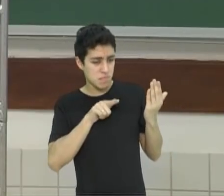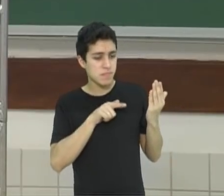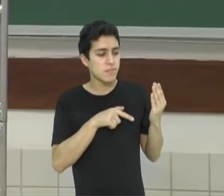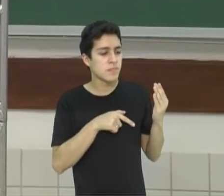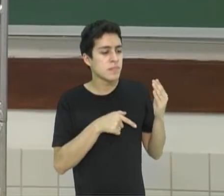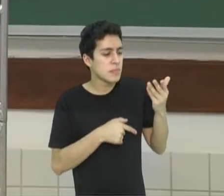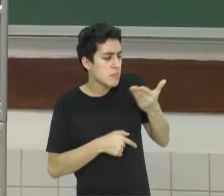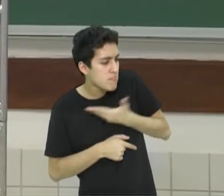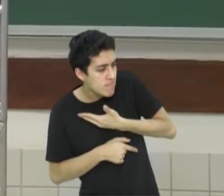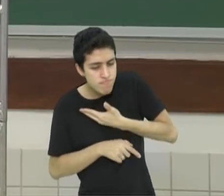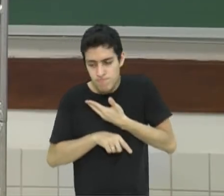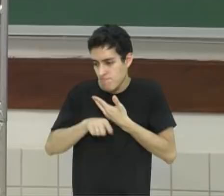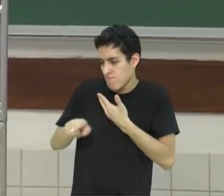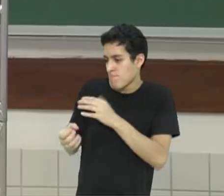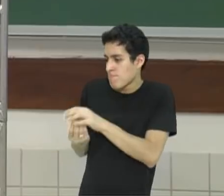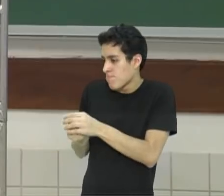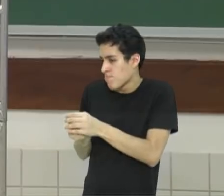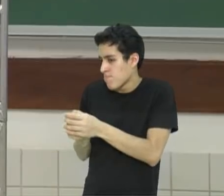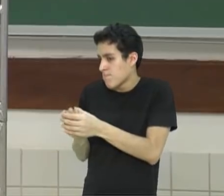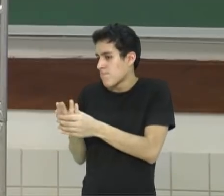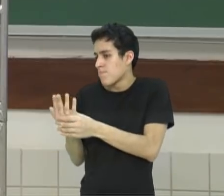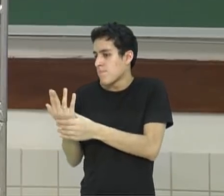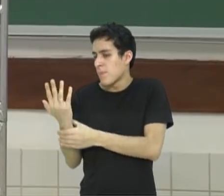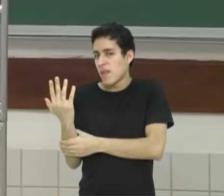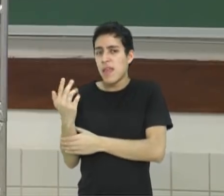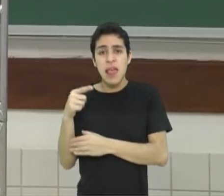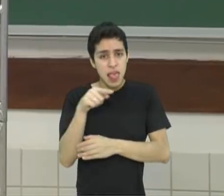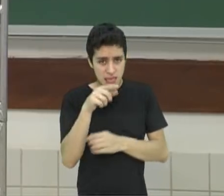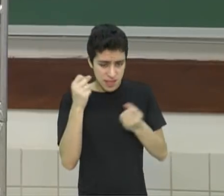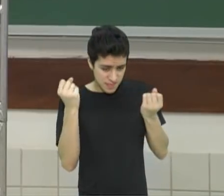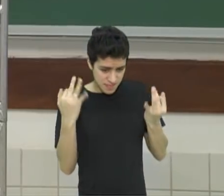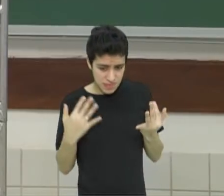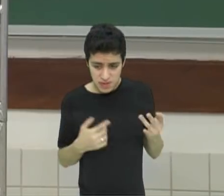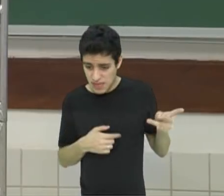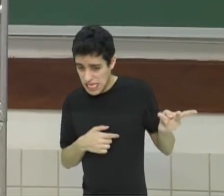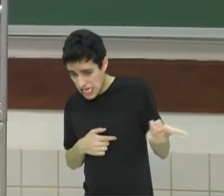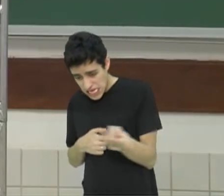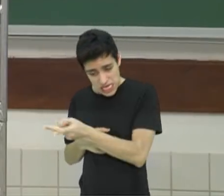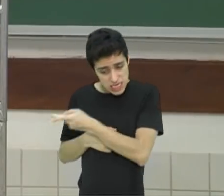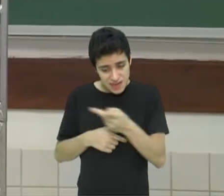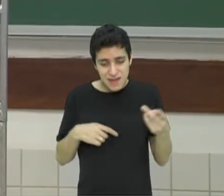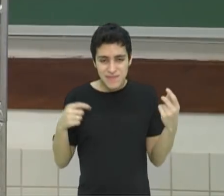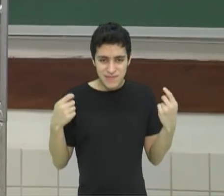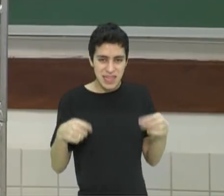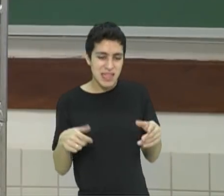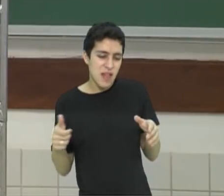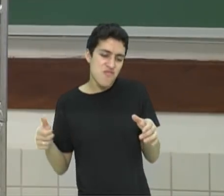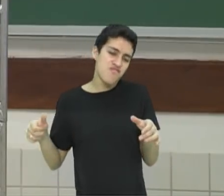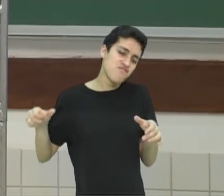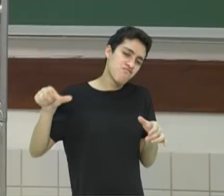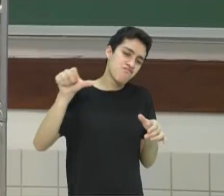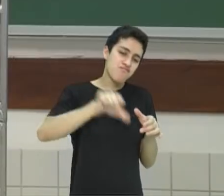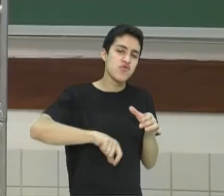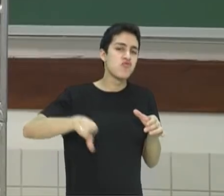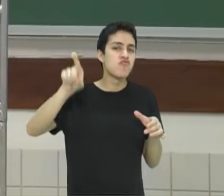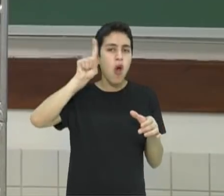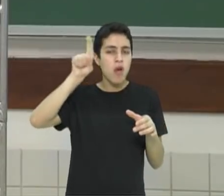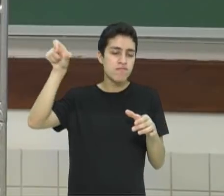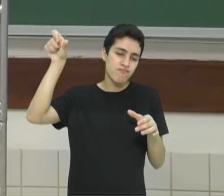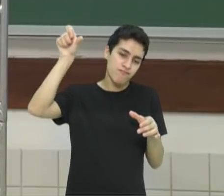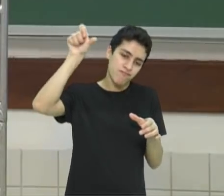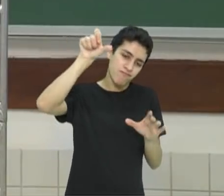mesmo explica por que as amizades são plantas, que ambas devem ser regadas diariamente.